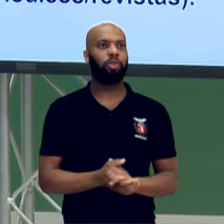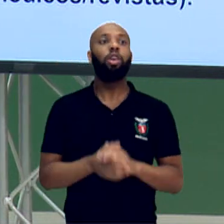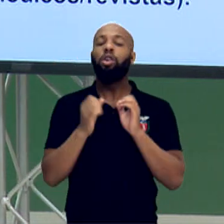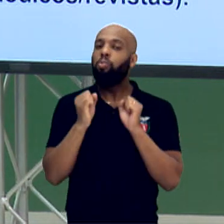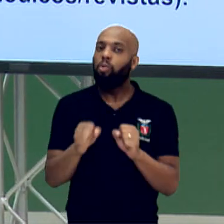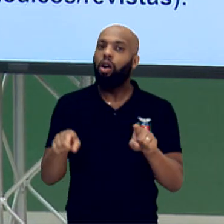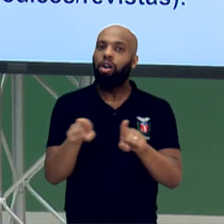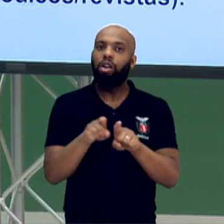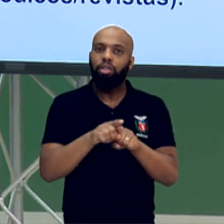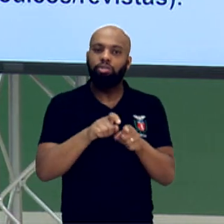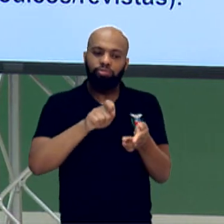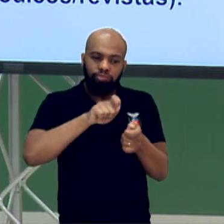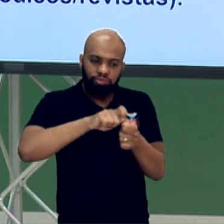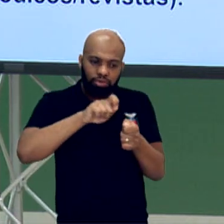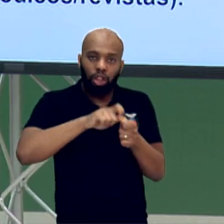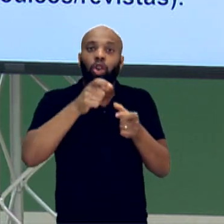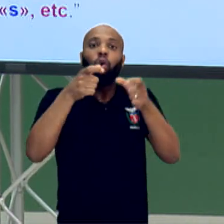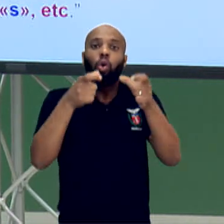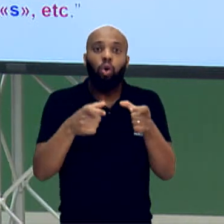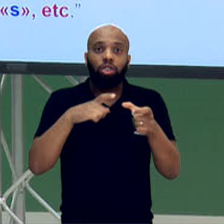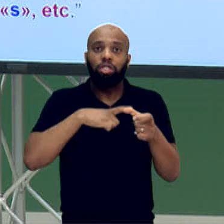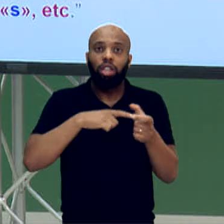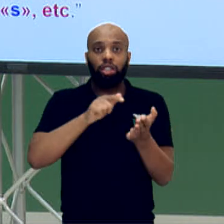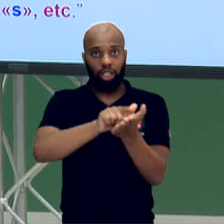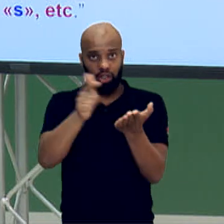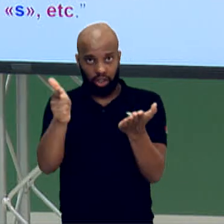produzido em jornais e revistas.